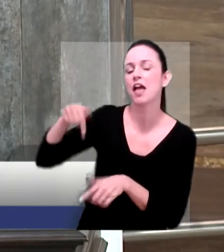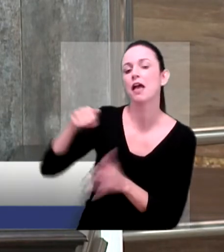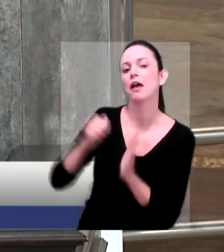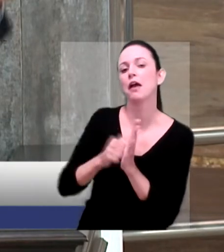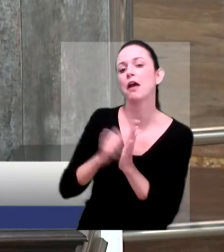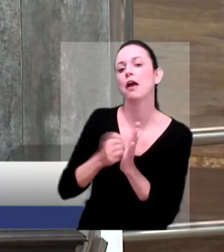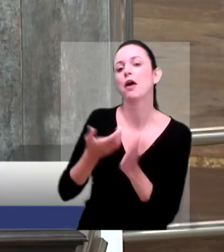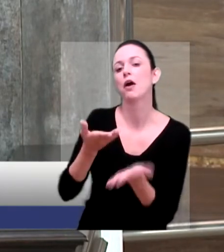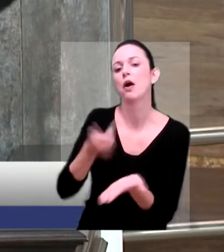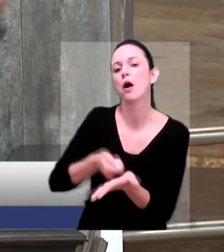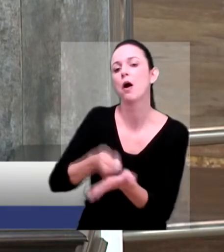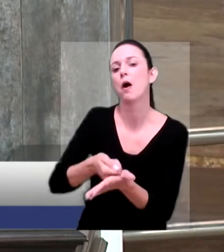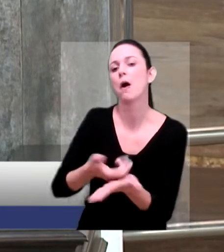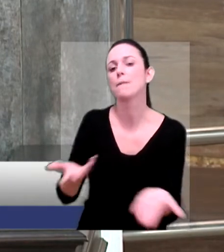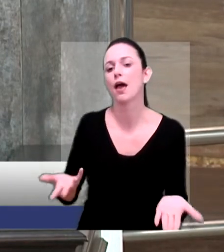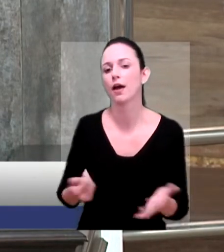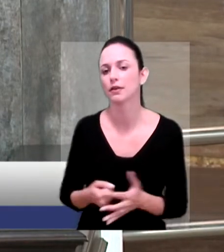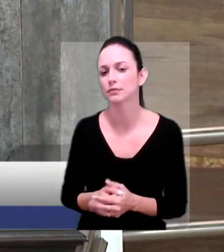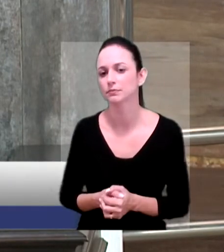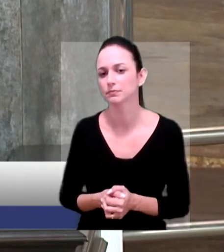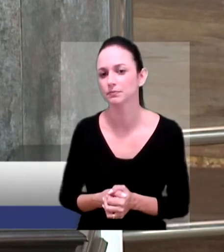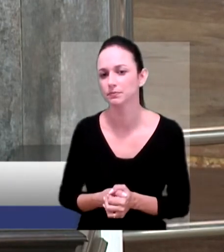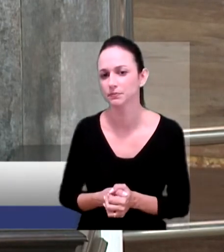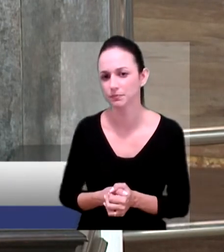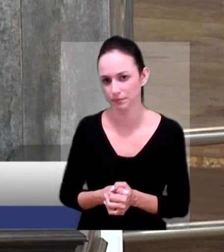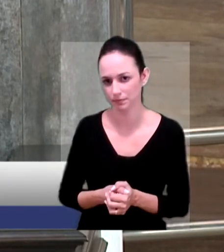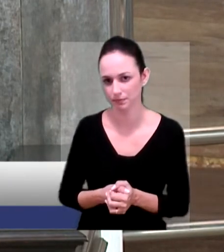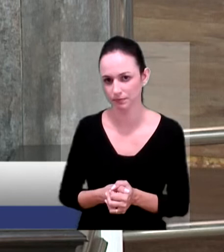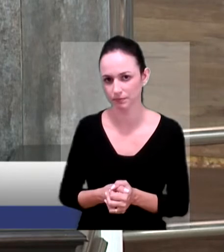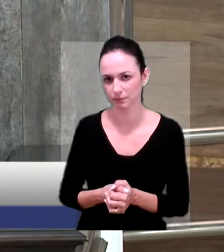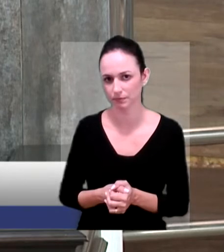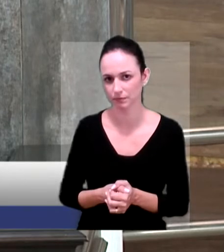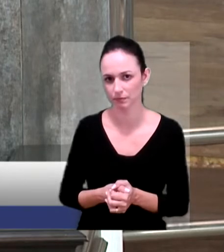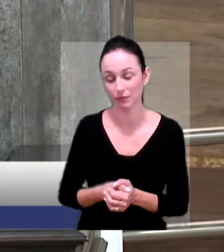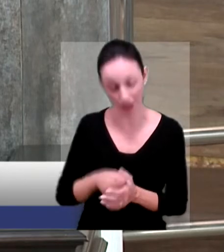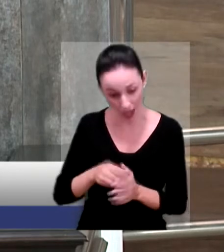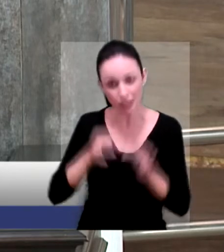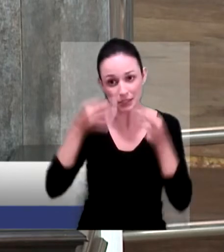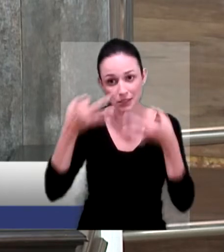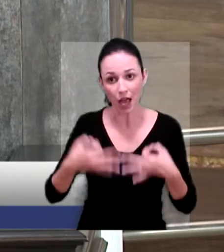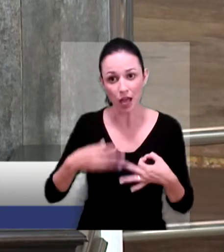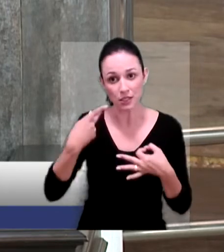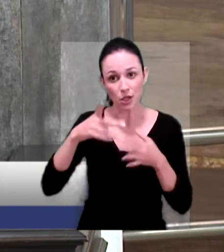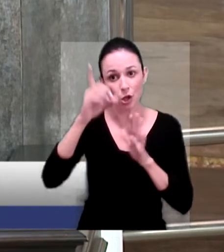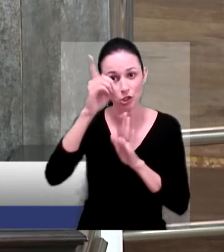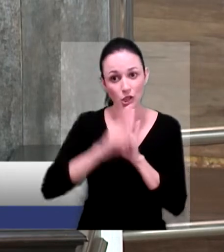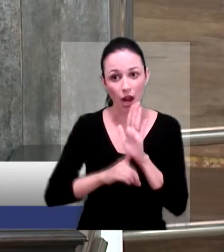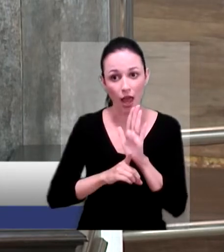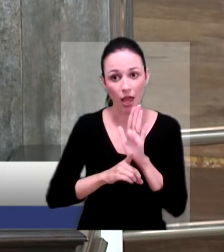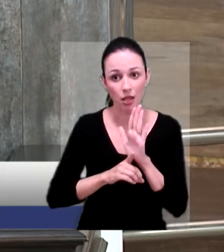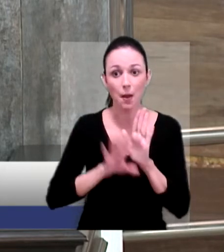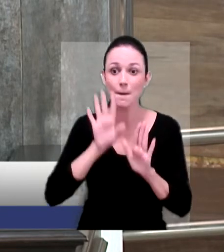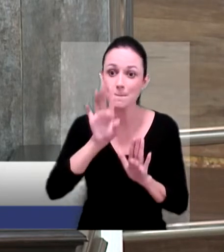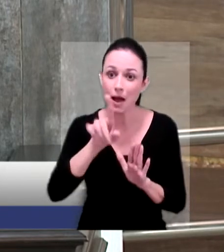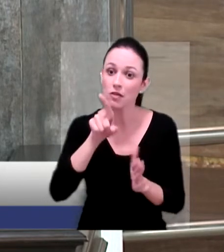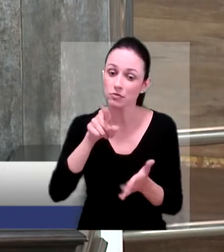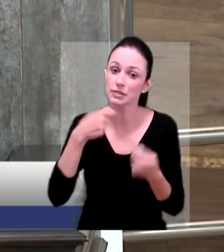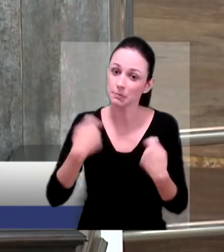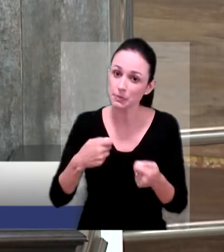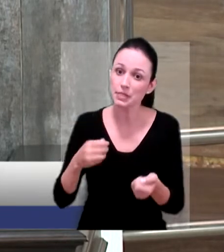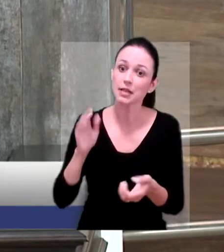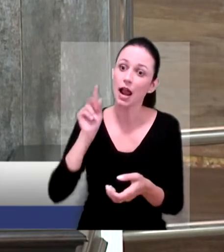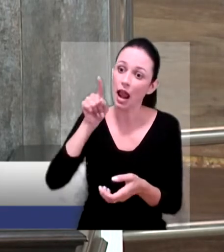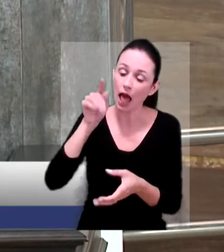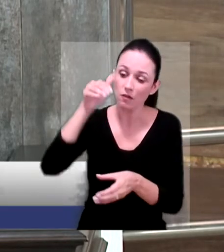Vem aqui reivindicar que são os seus direitos, mas também é sua obrigação de ir lá e escolher. Nem todo